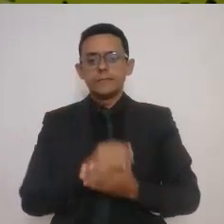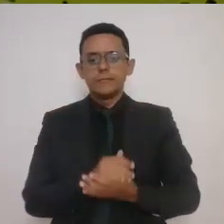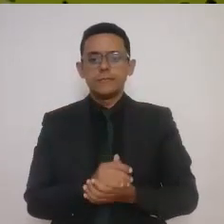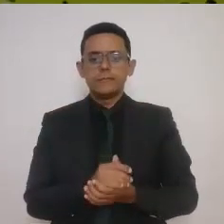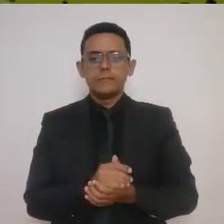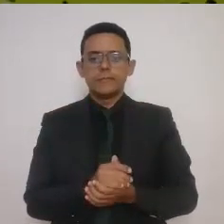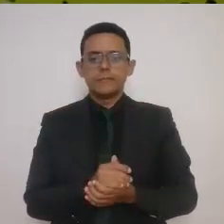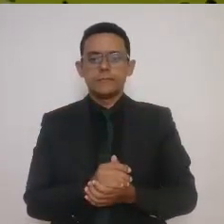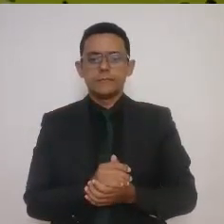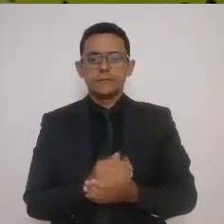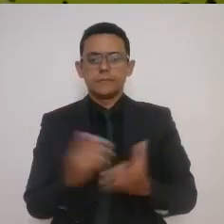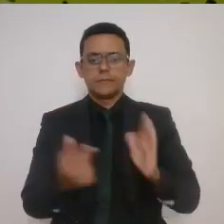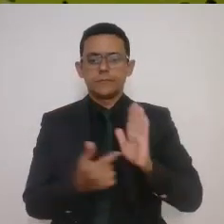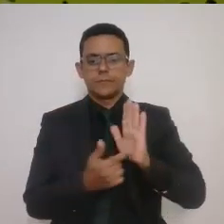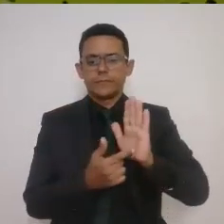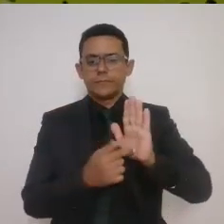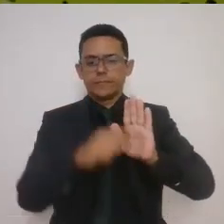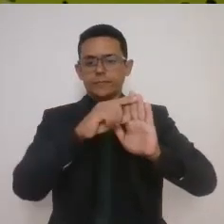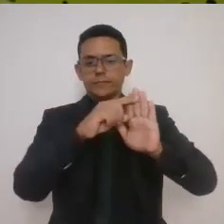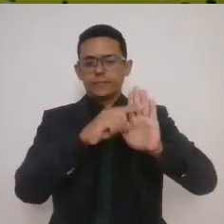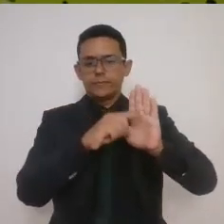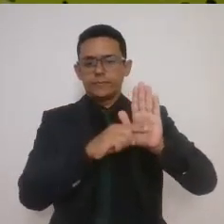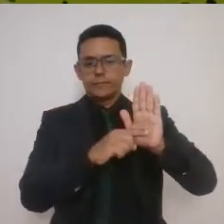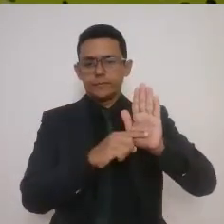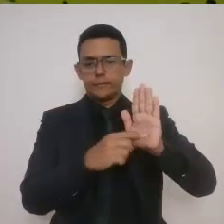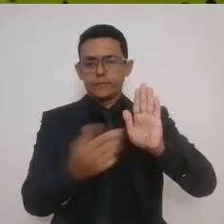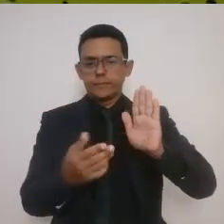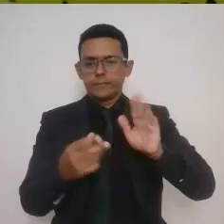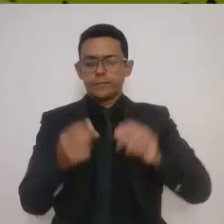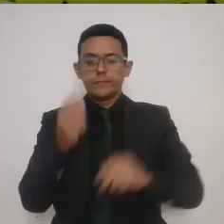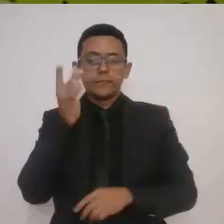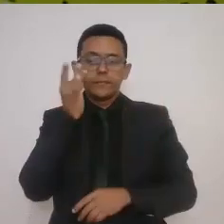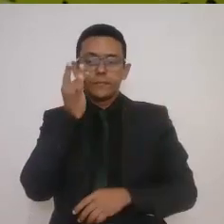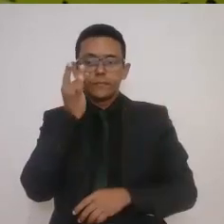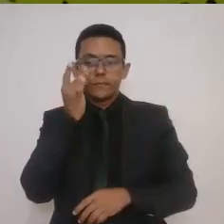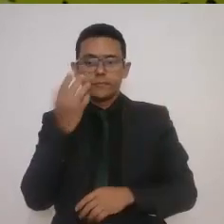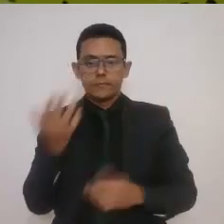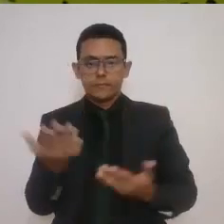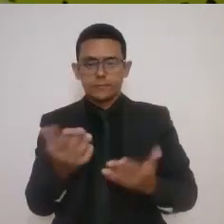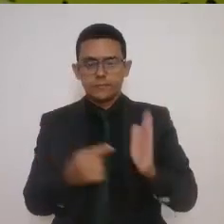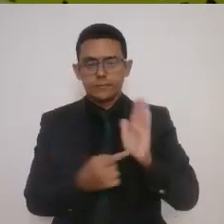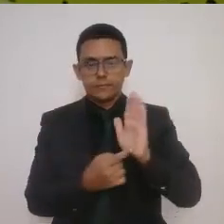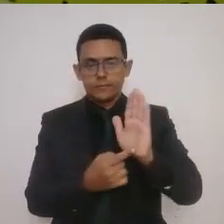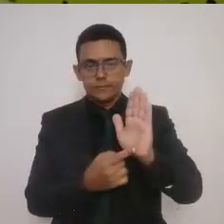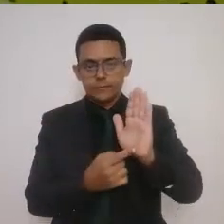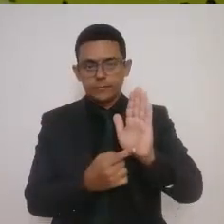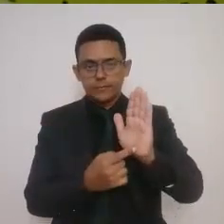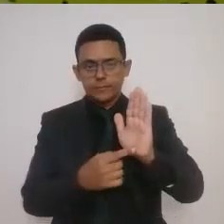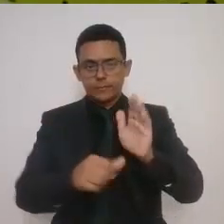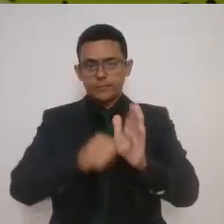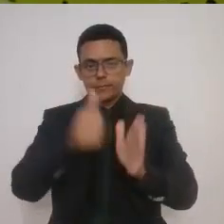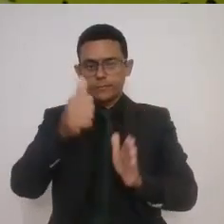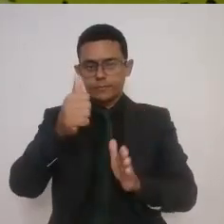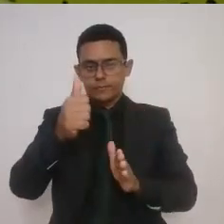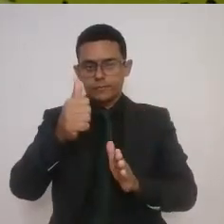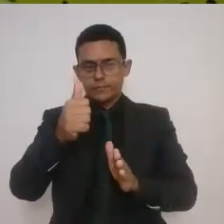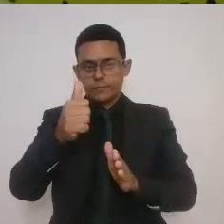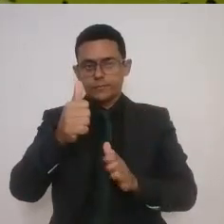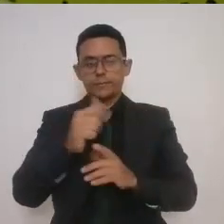da pauta da sessão presencial, temos o primeiro, o agravo interno no mandado de segurança,